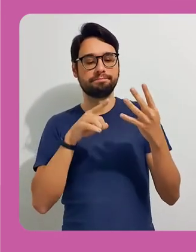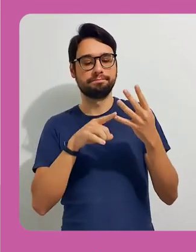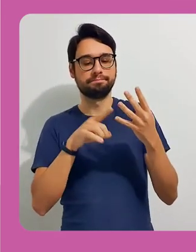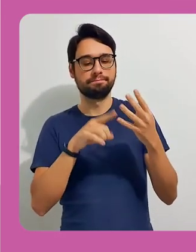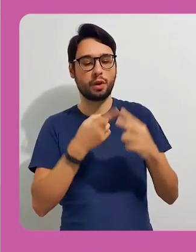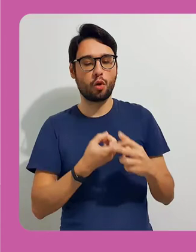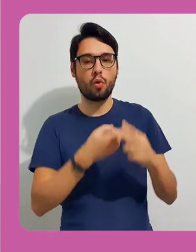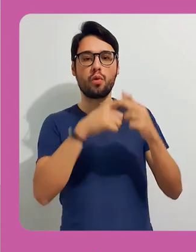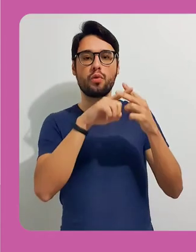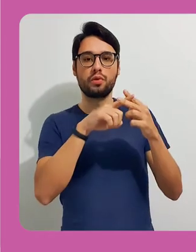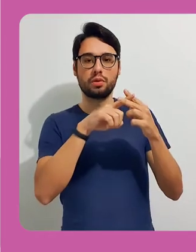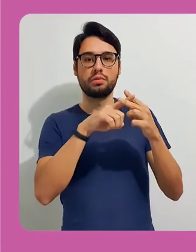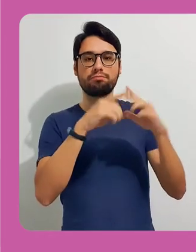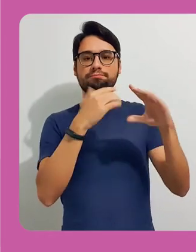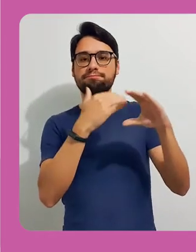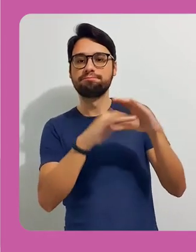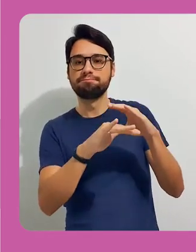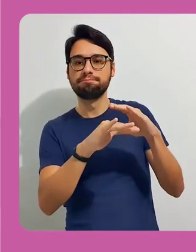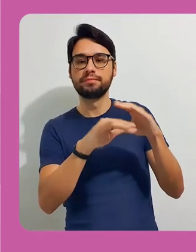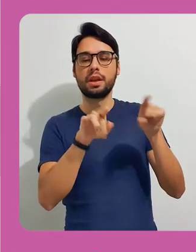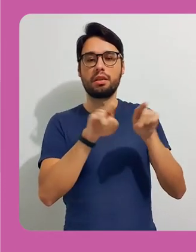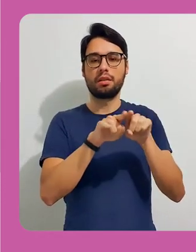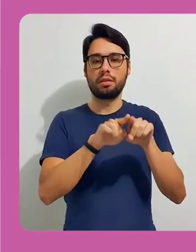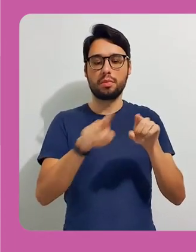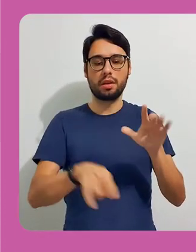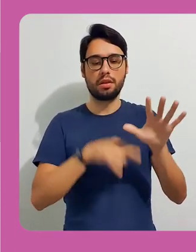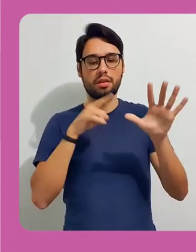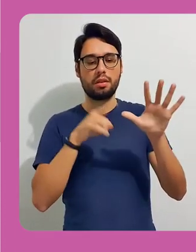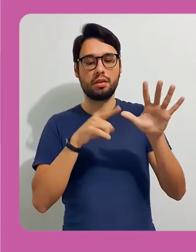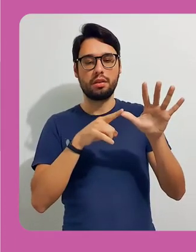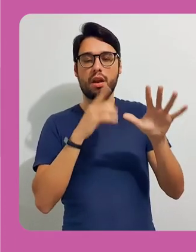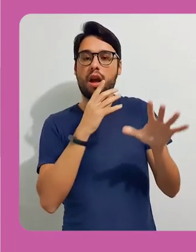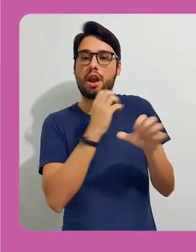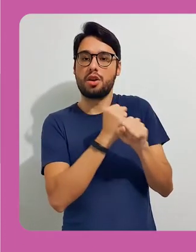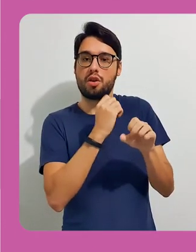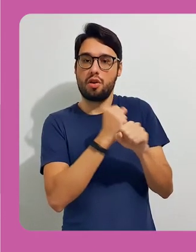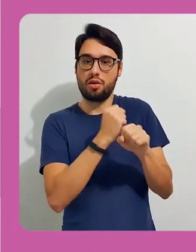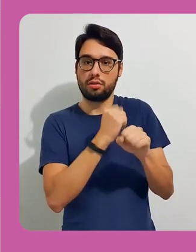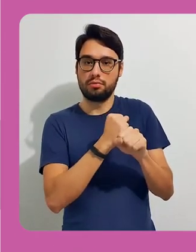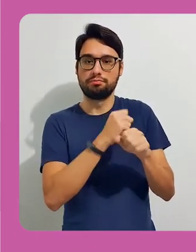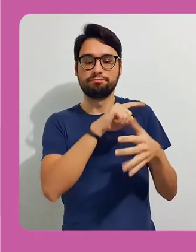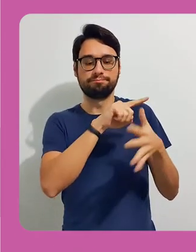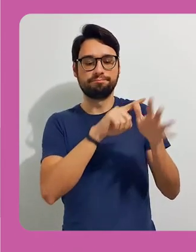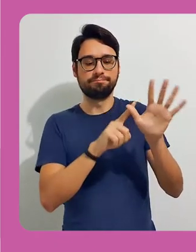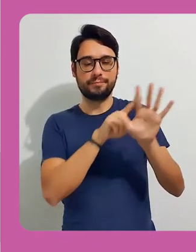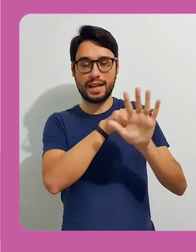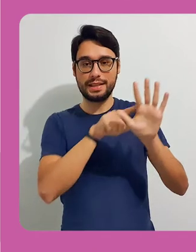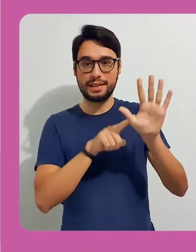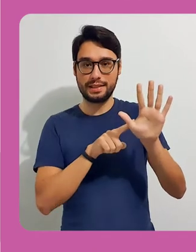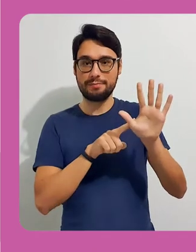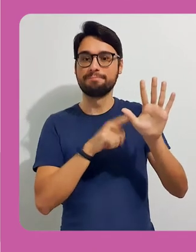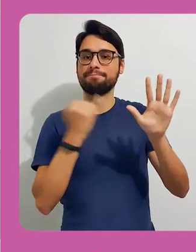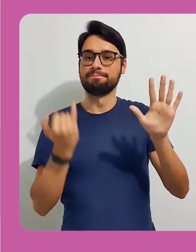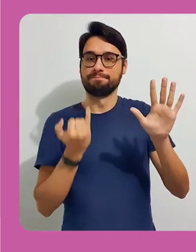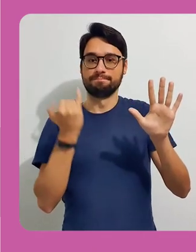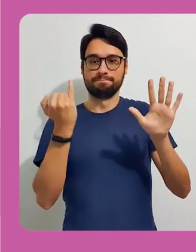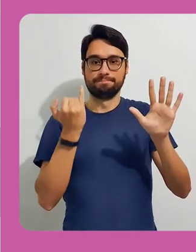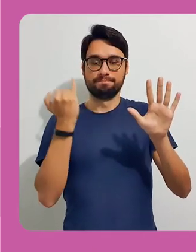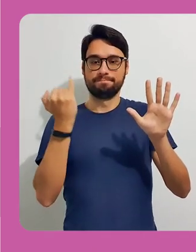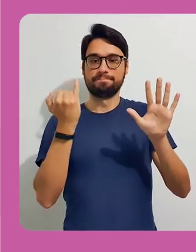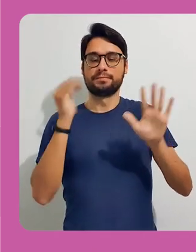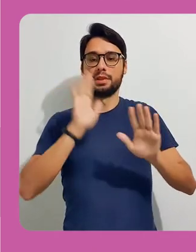configurações de envio e a nota né então temos aqui a uma duas três quatro cinco